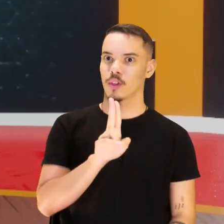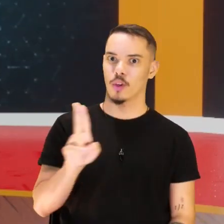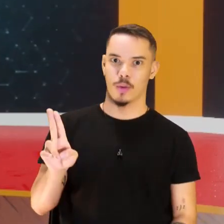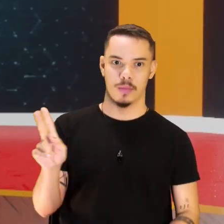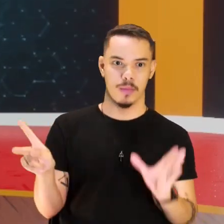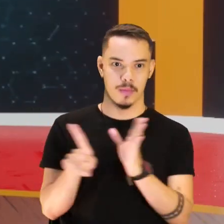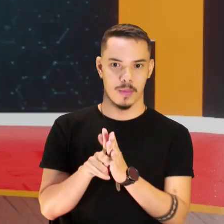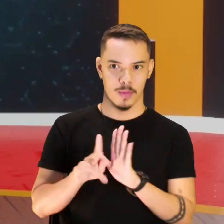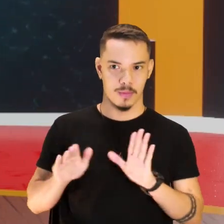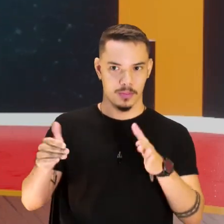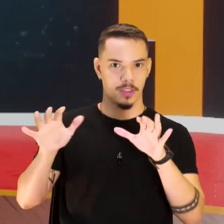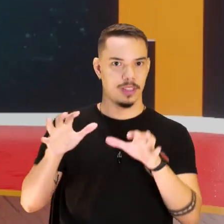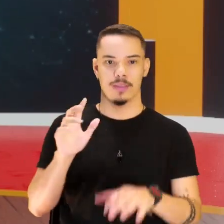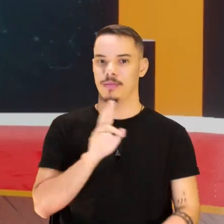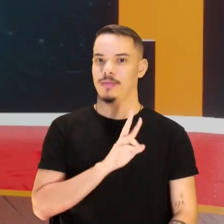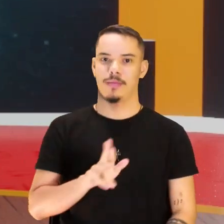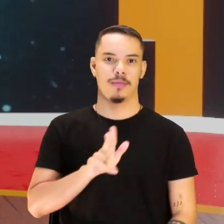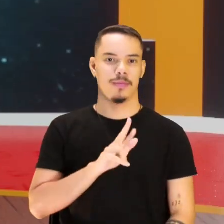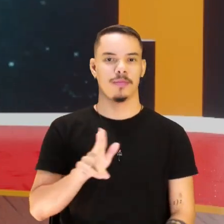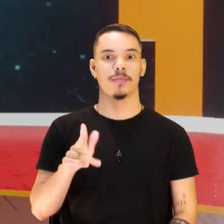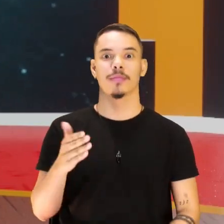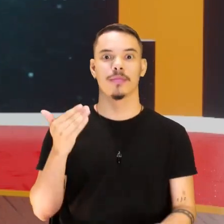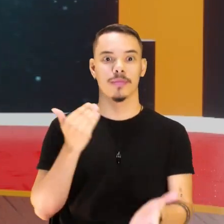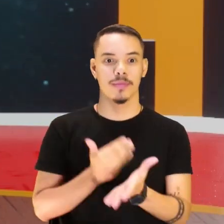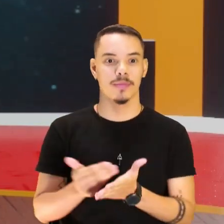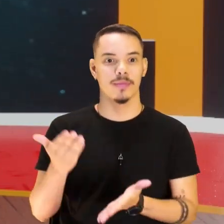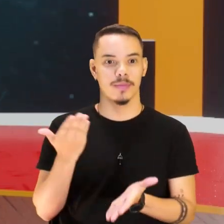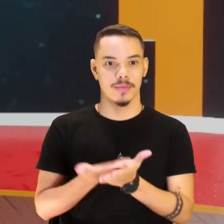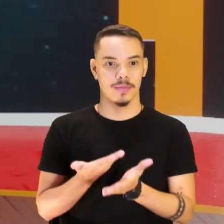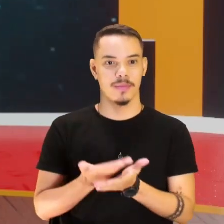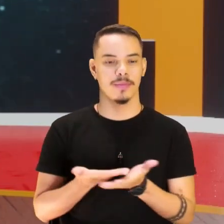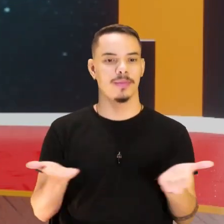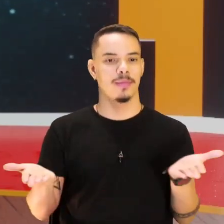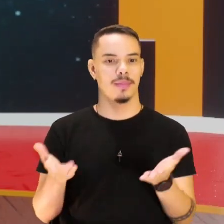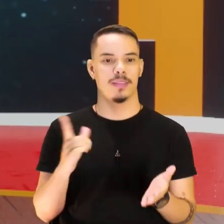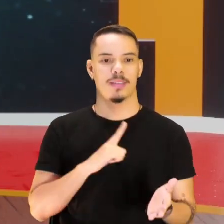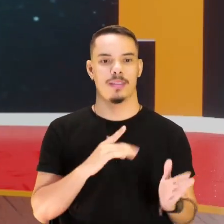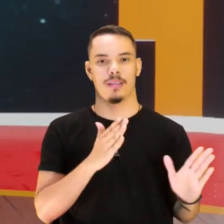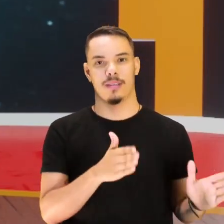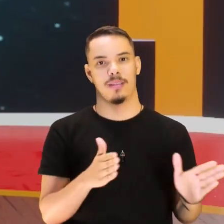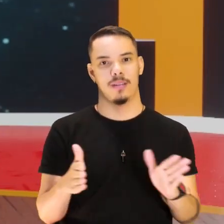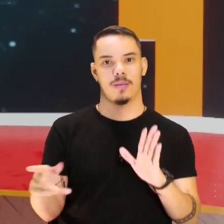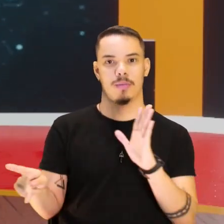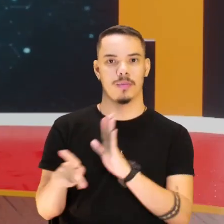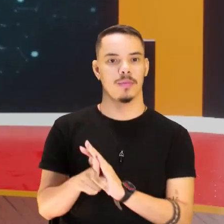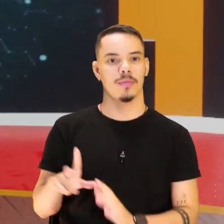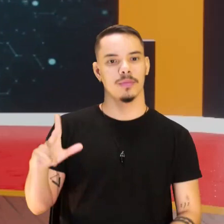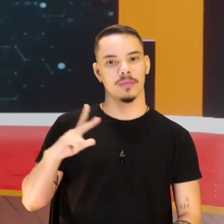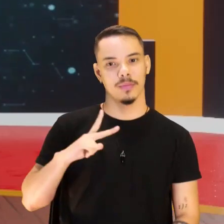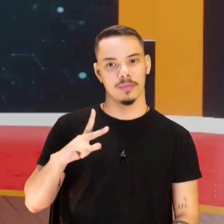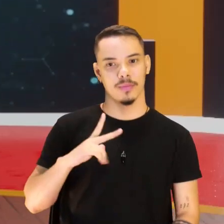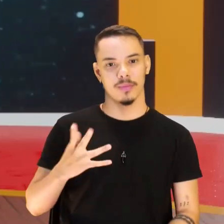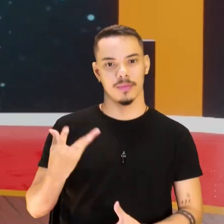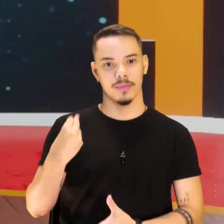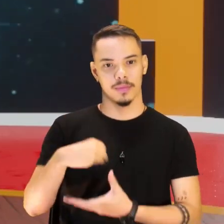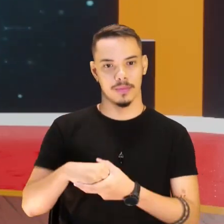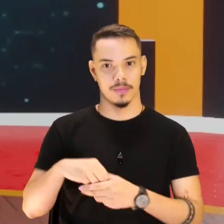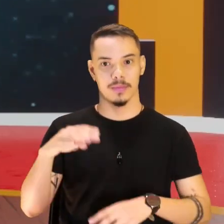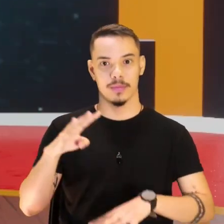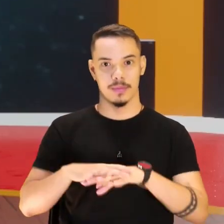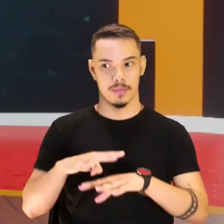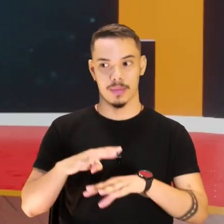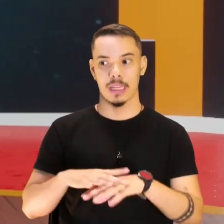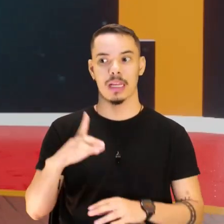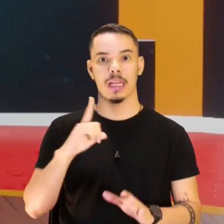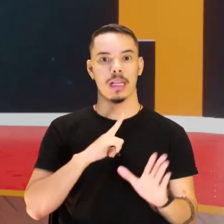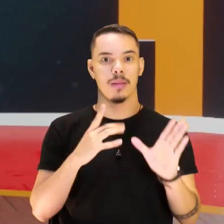específico. Agora, a partir dessa aula de hoje, nós temos sequências que são particulares na matemática, né? E elas vão seguir